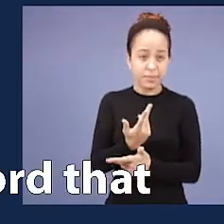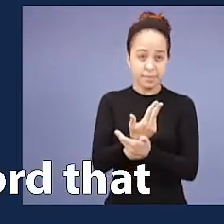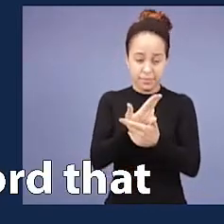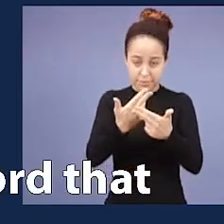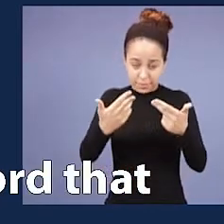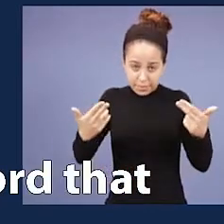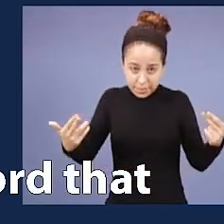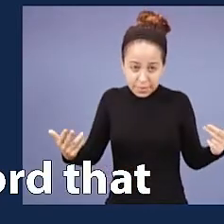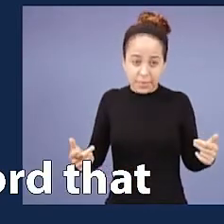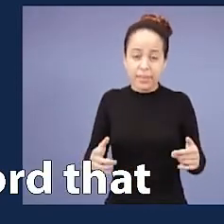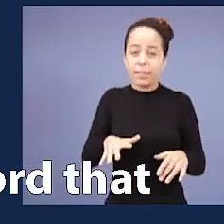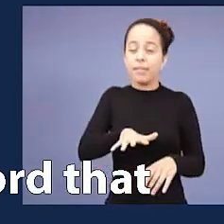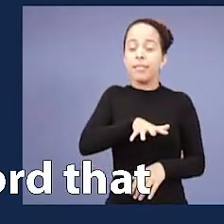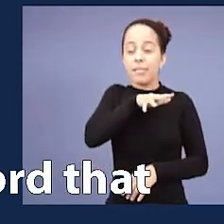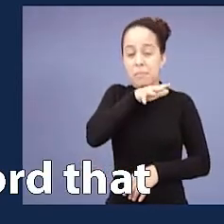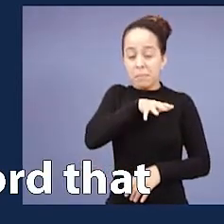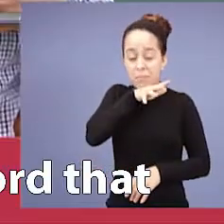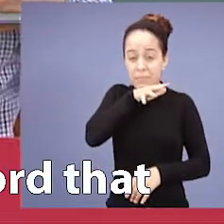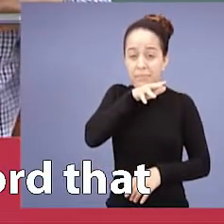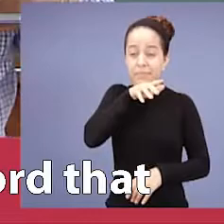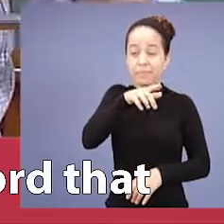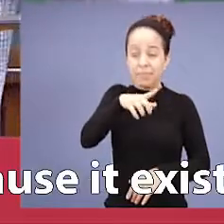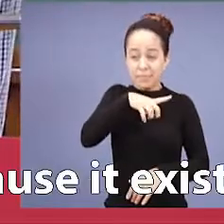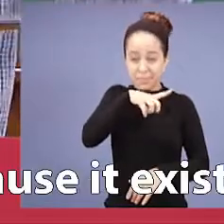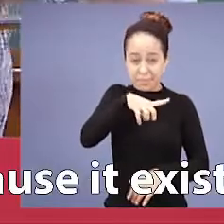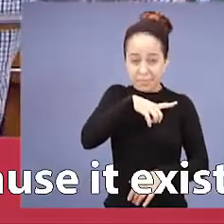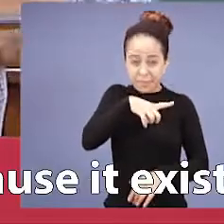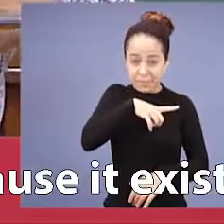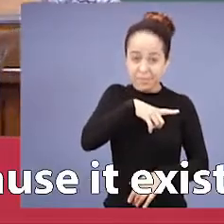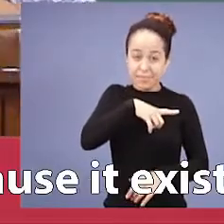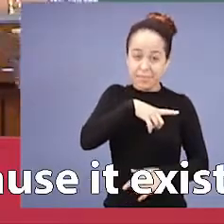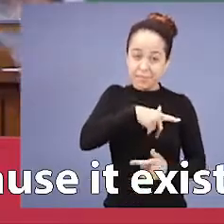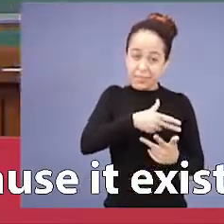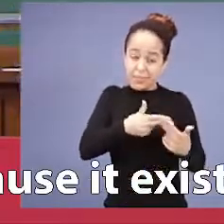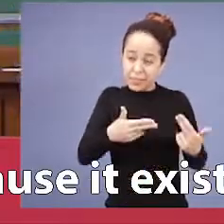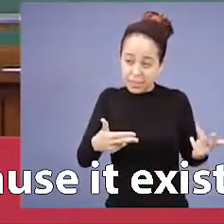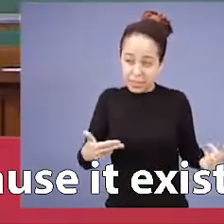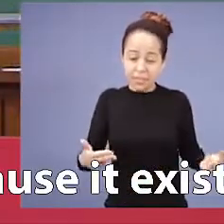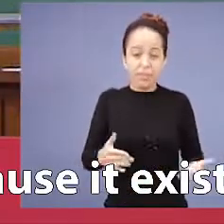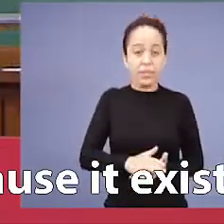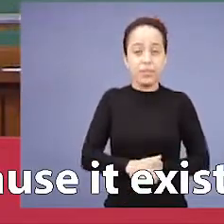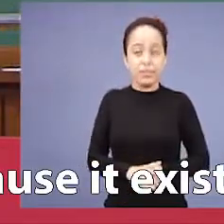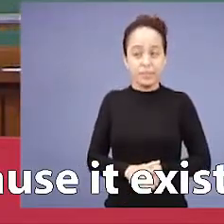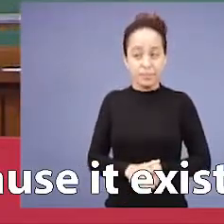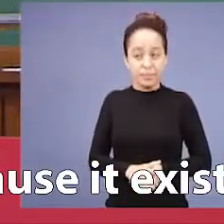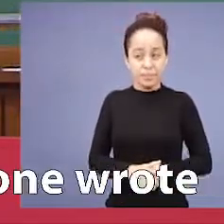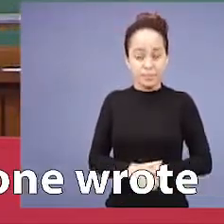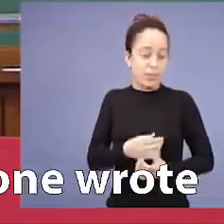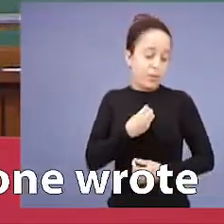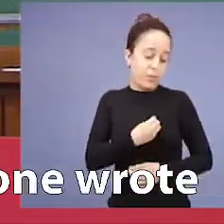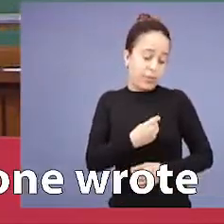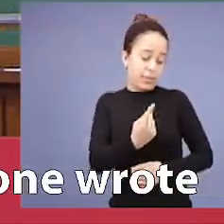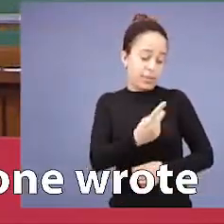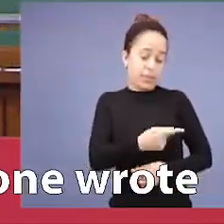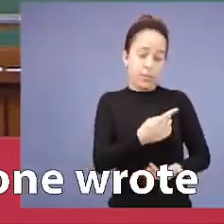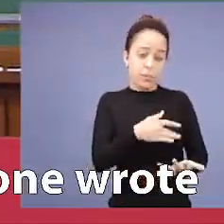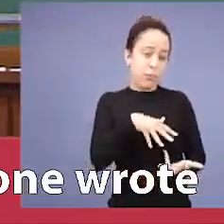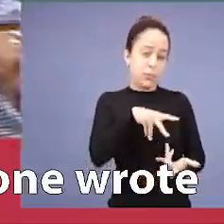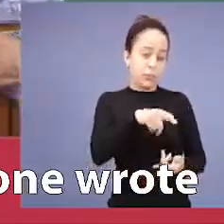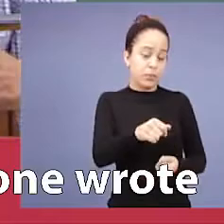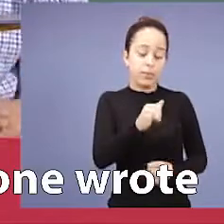extraordinária é esse é a palavra que nós cremos nela nós queremos nela não é porque existe uma poesia